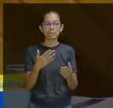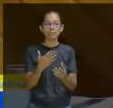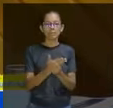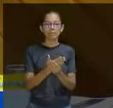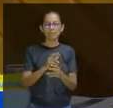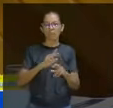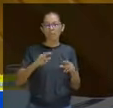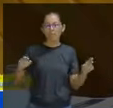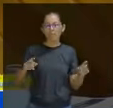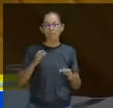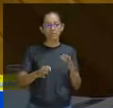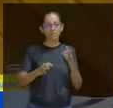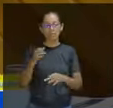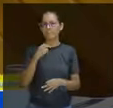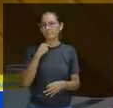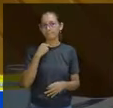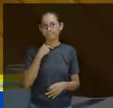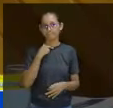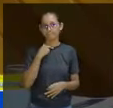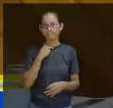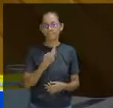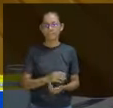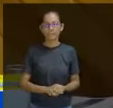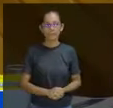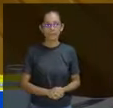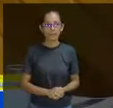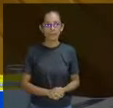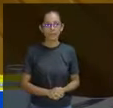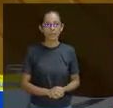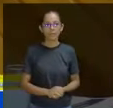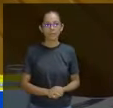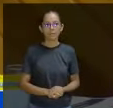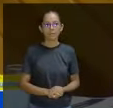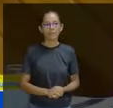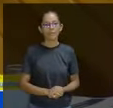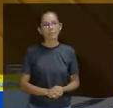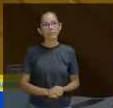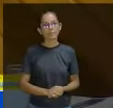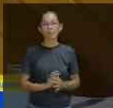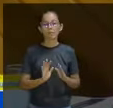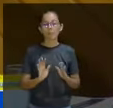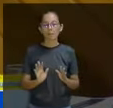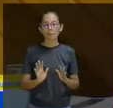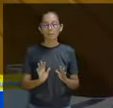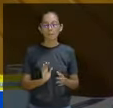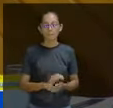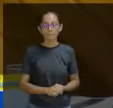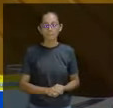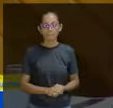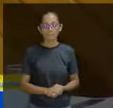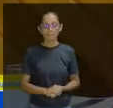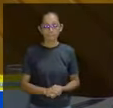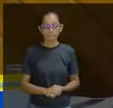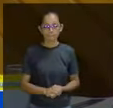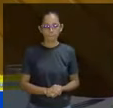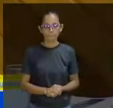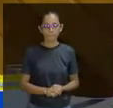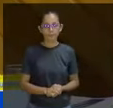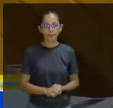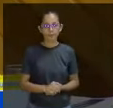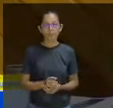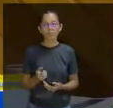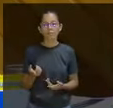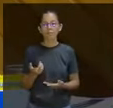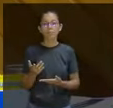sua maioria, até que essas listas sejam recompostas. E a única objeção, no caso, seria para os advogados que já